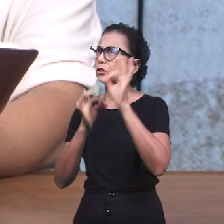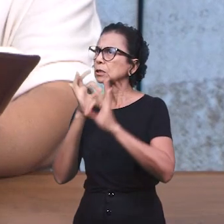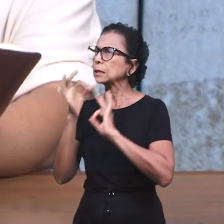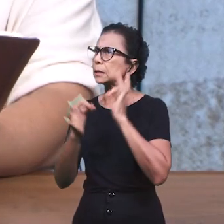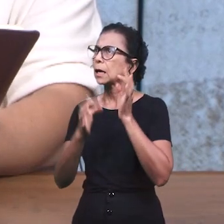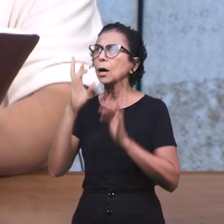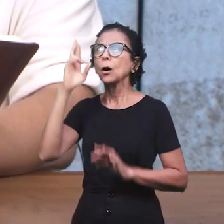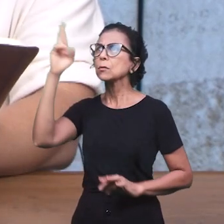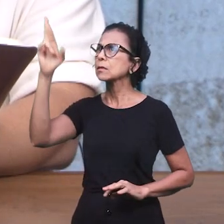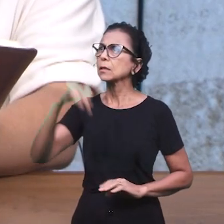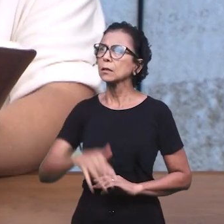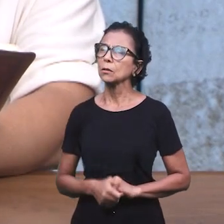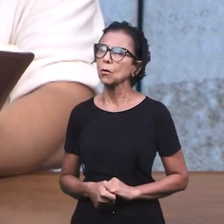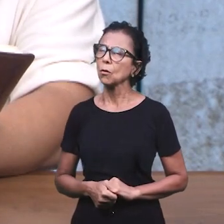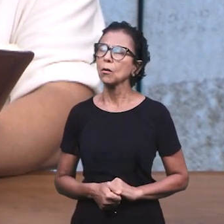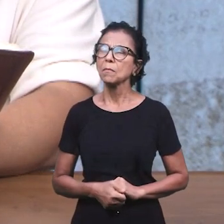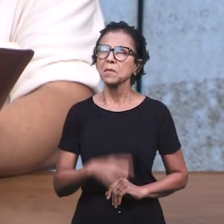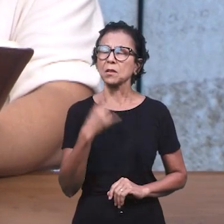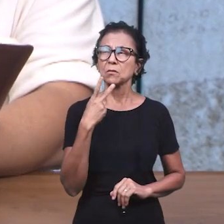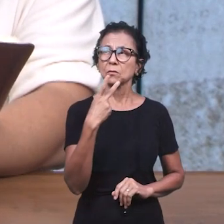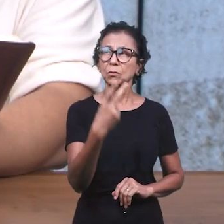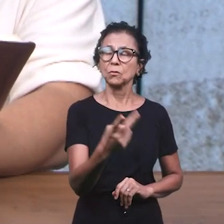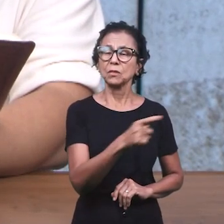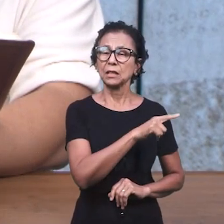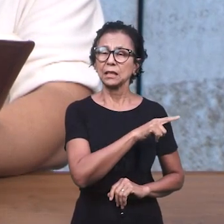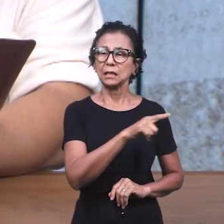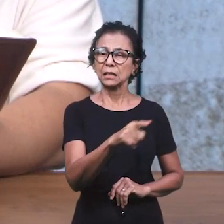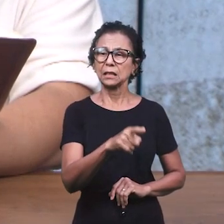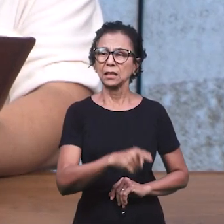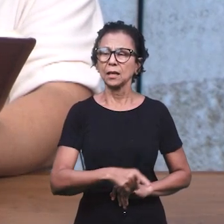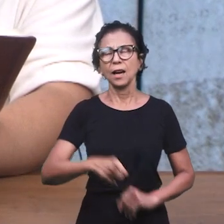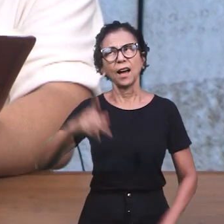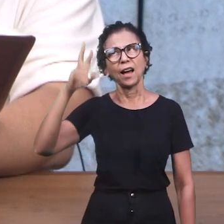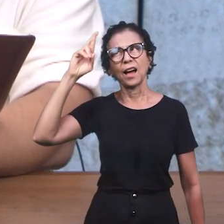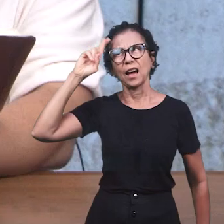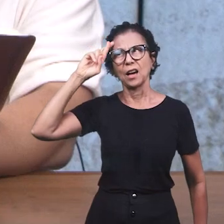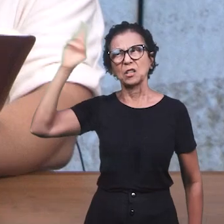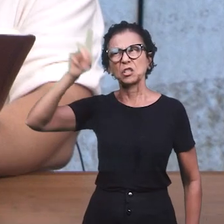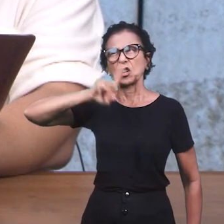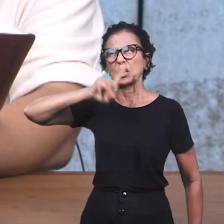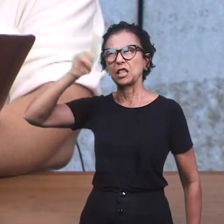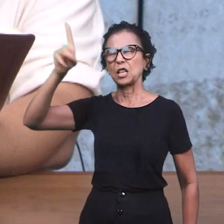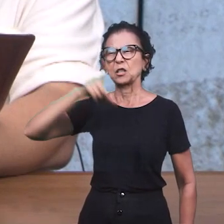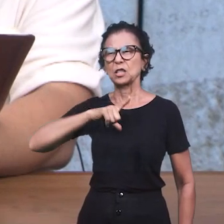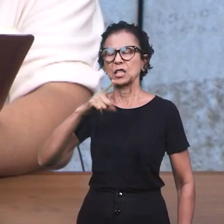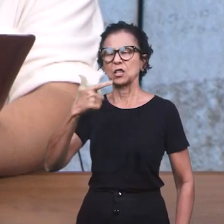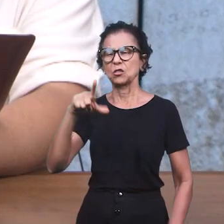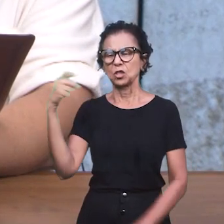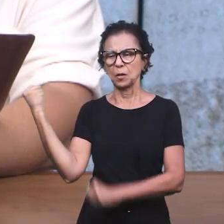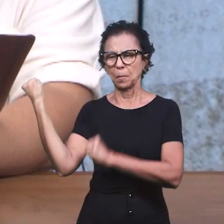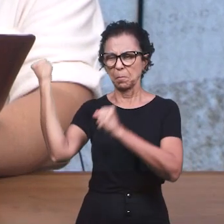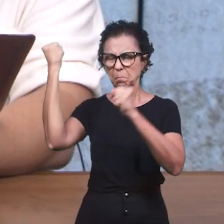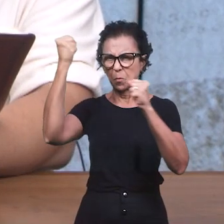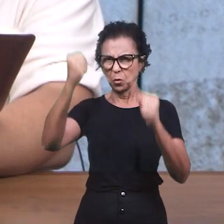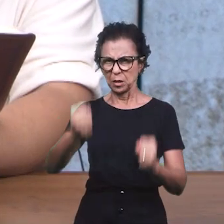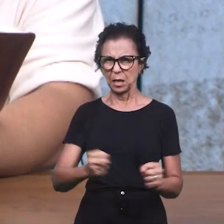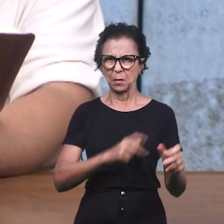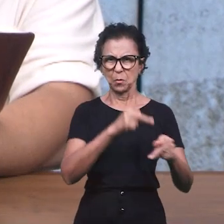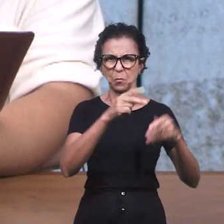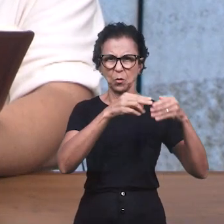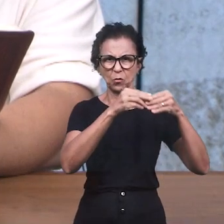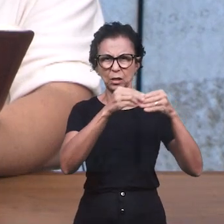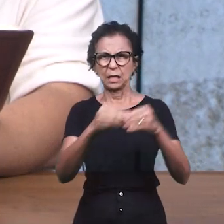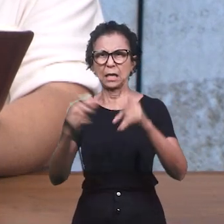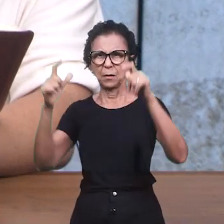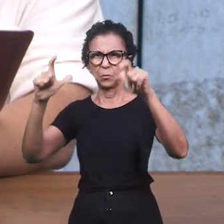porquanto o Senhor não podia pôr este povo na terra que lhes tinha jurado, por isso os matou no